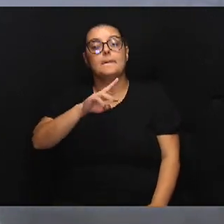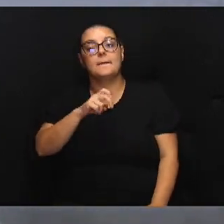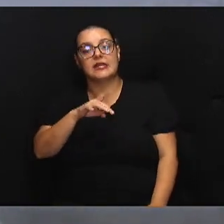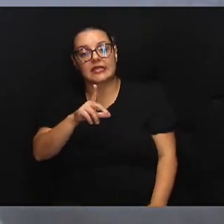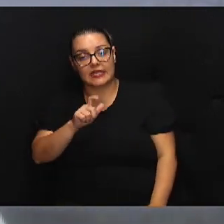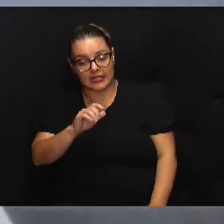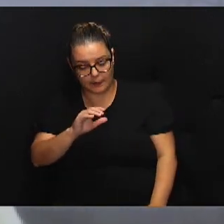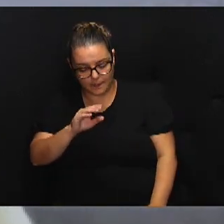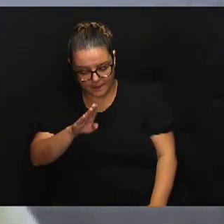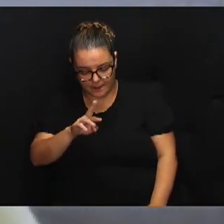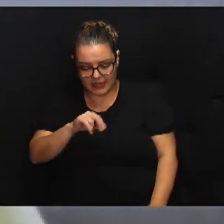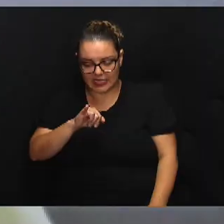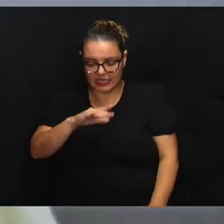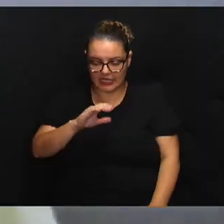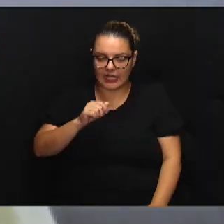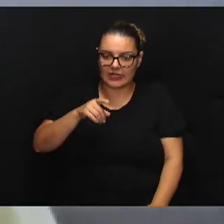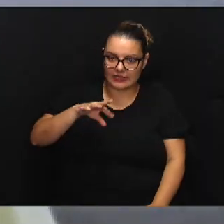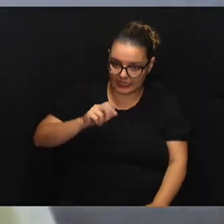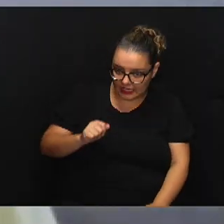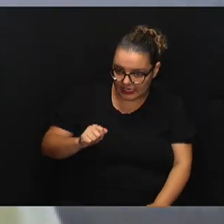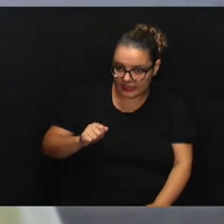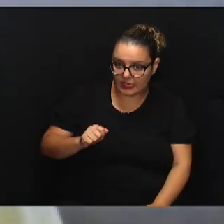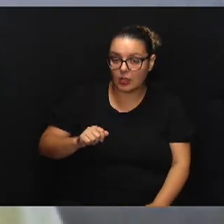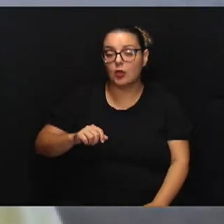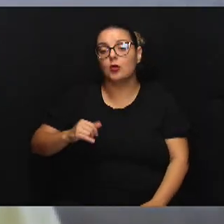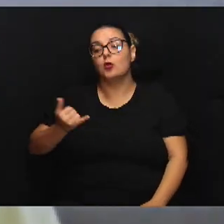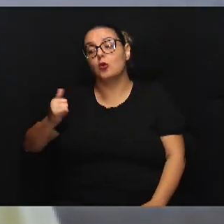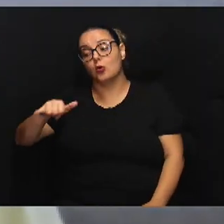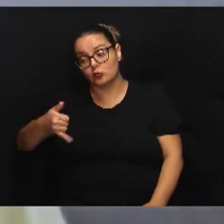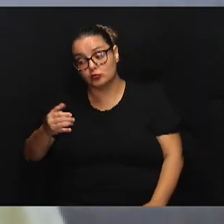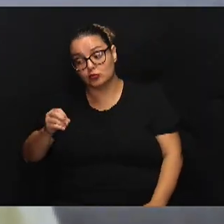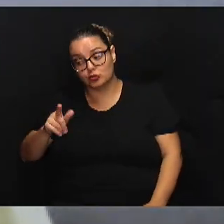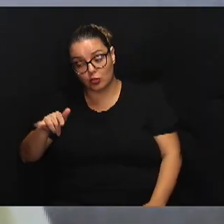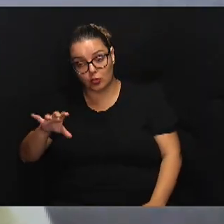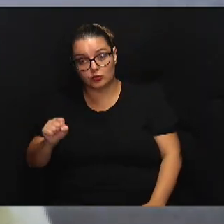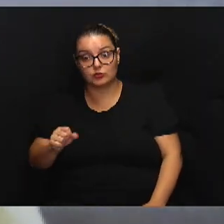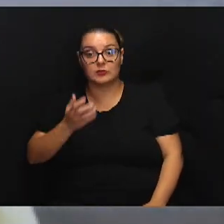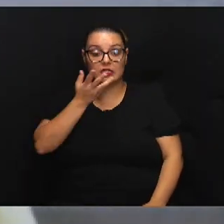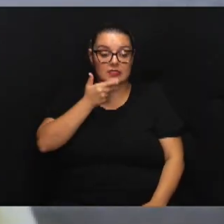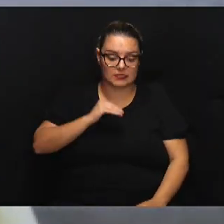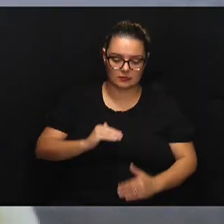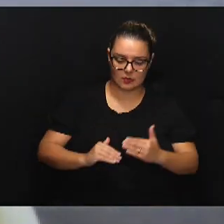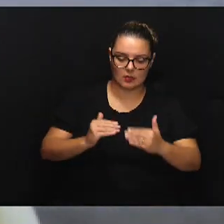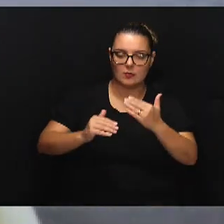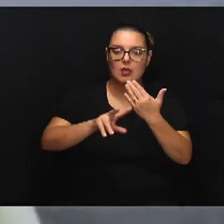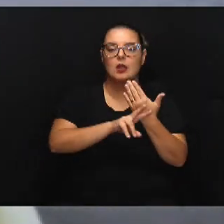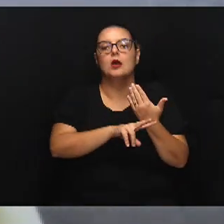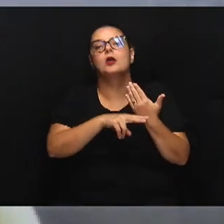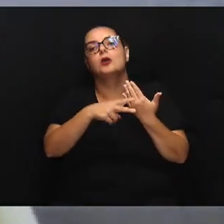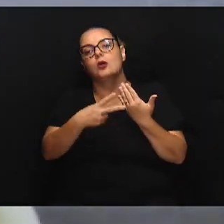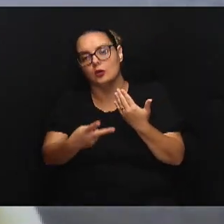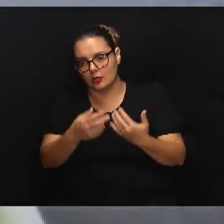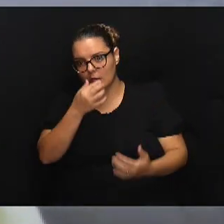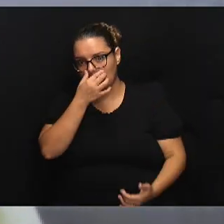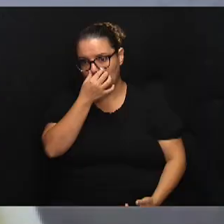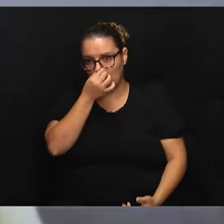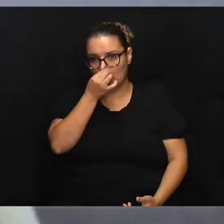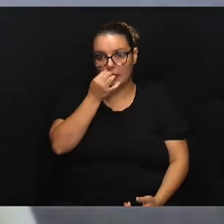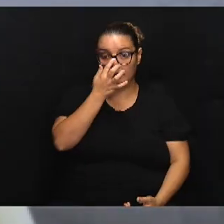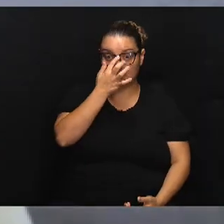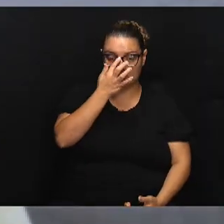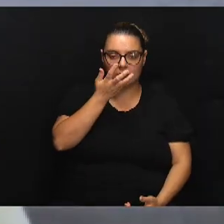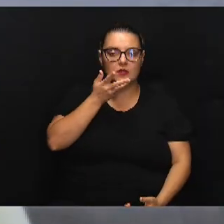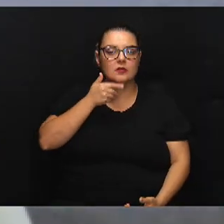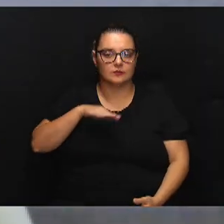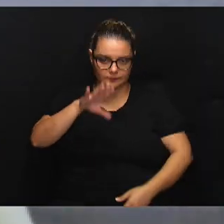possa trabalhar, para que essa criança possa se desenvolver e, consequentemente, esta criança